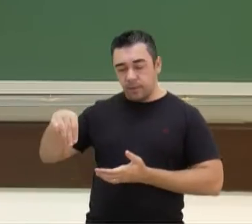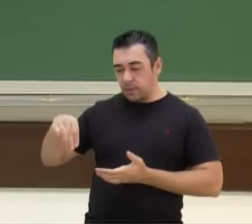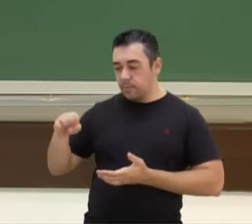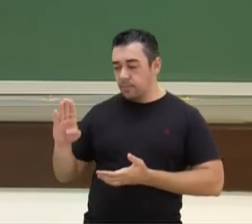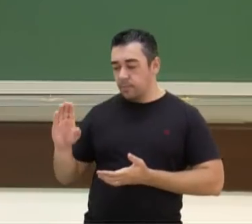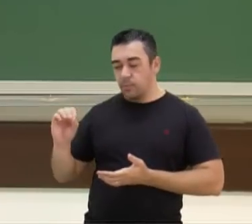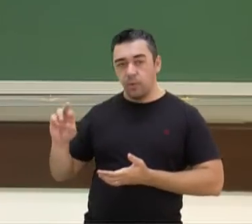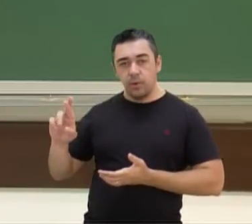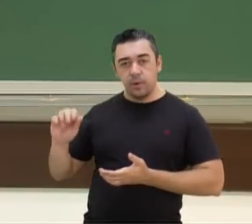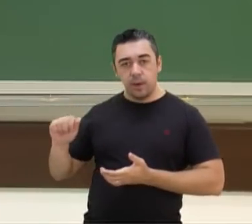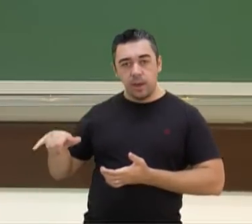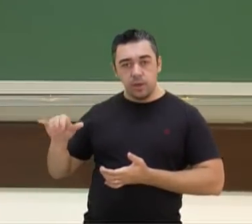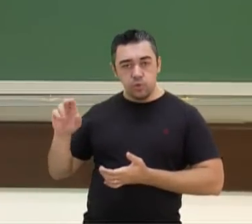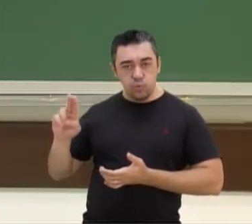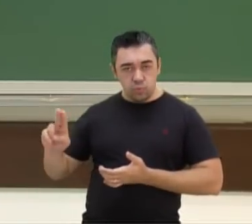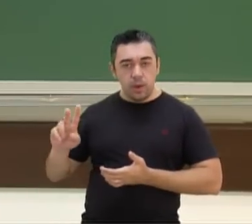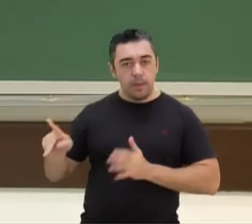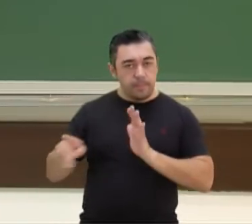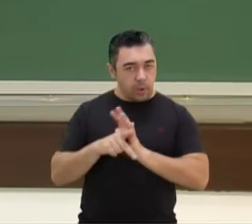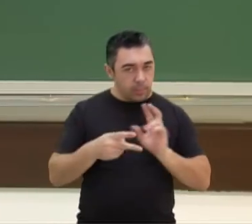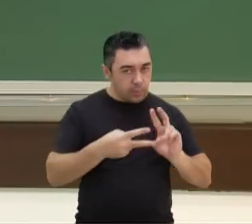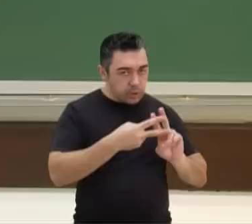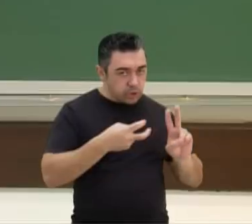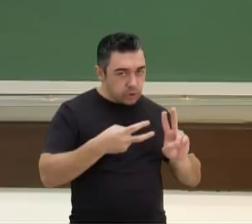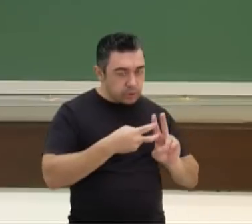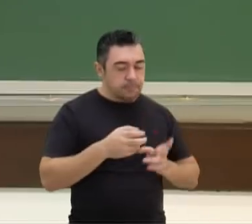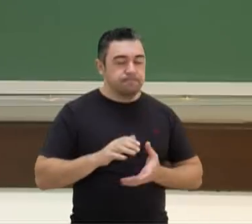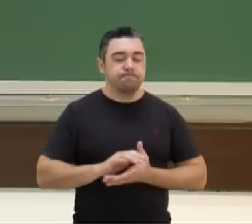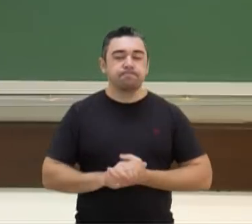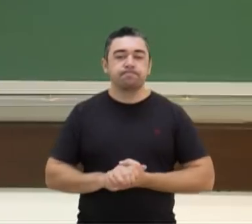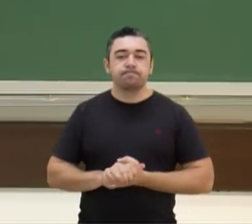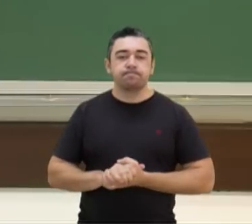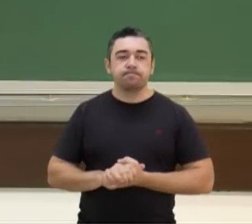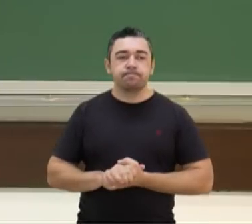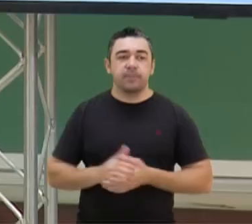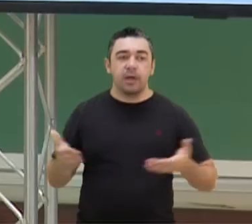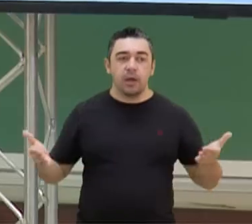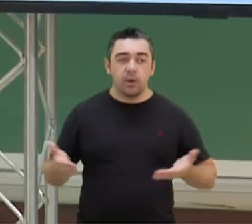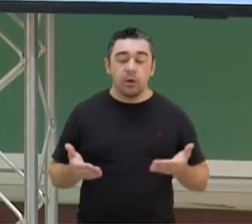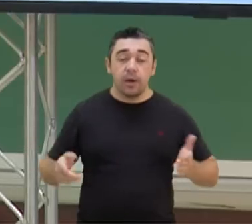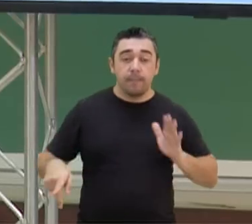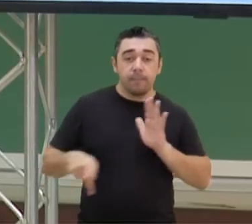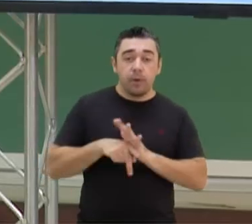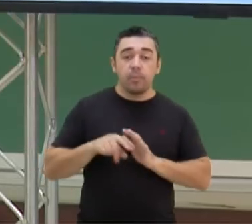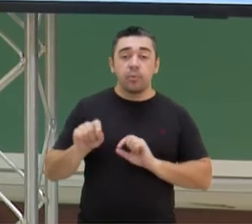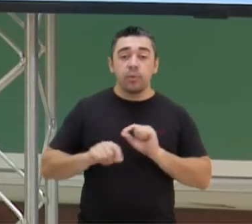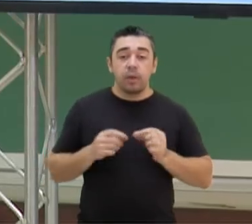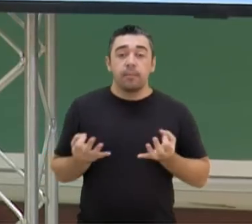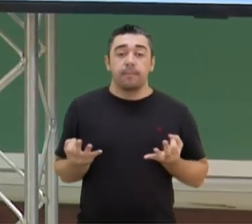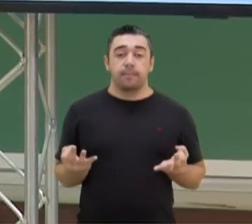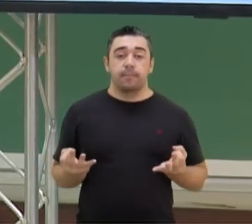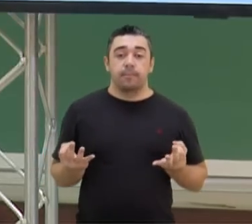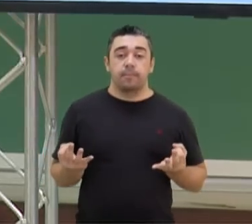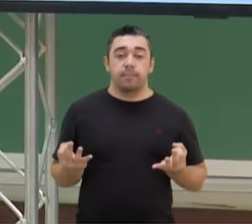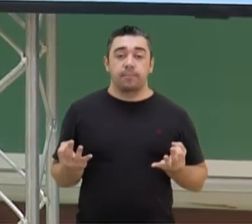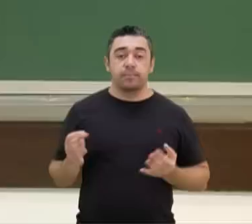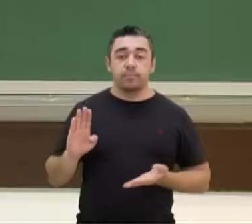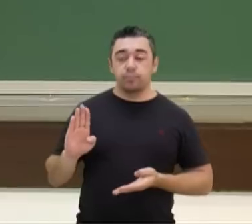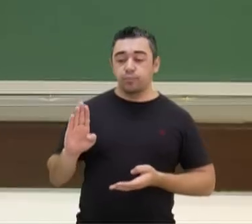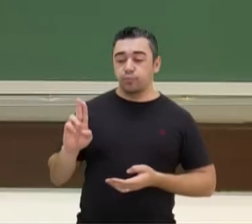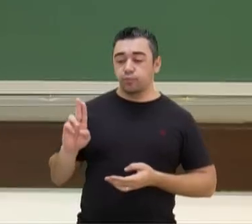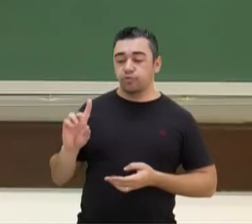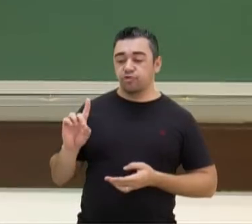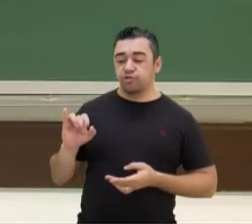indígenas. Estão gostando da aula? Vamos em frente, então. Princípios éticos budistas.